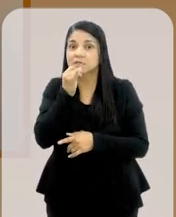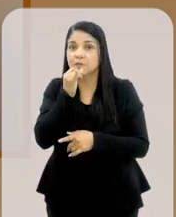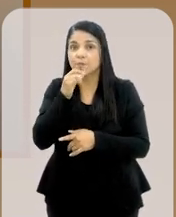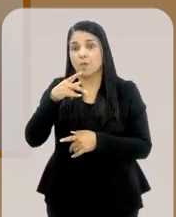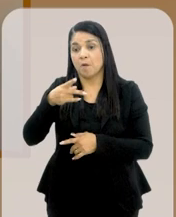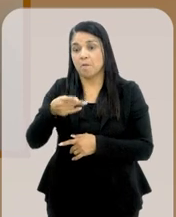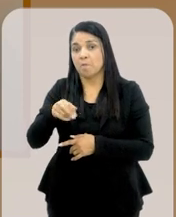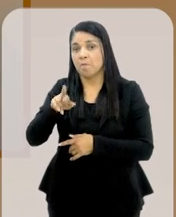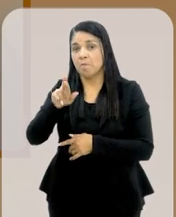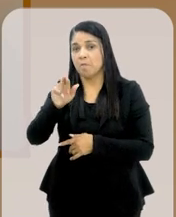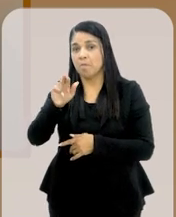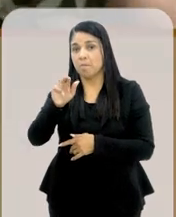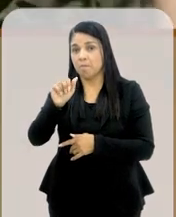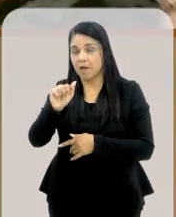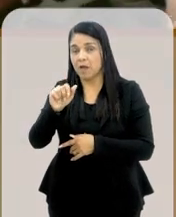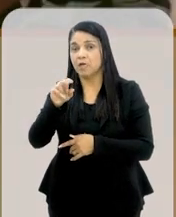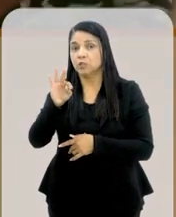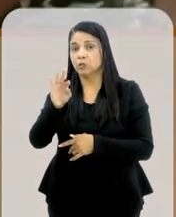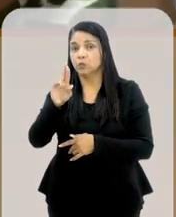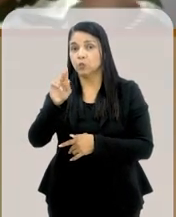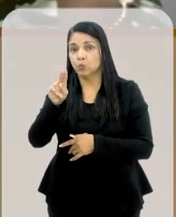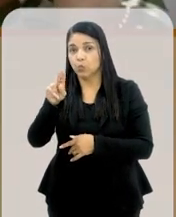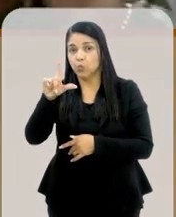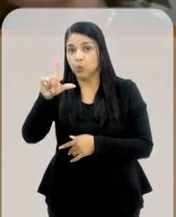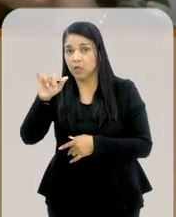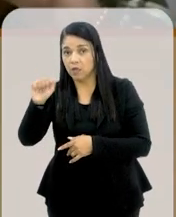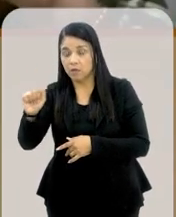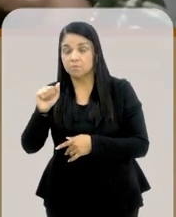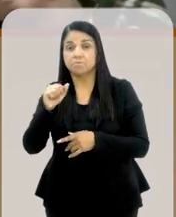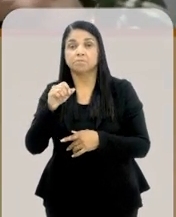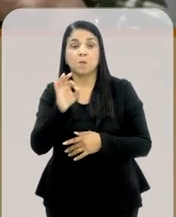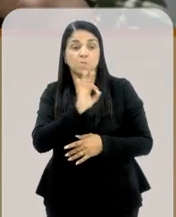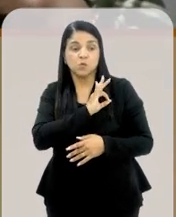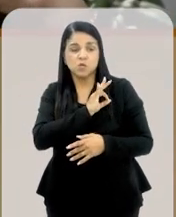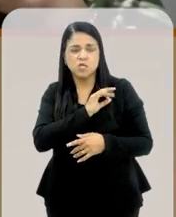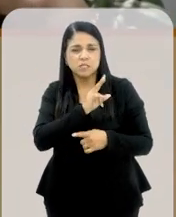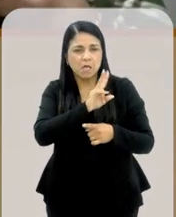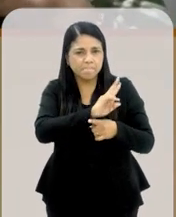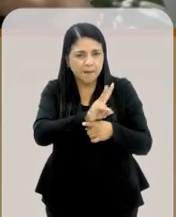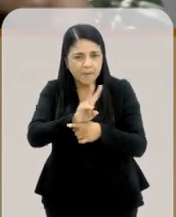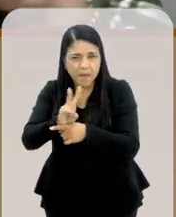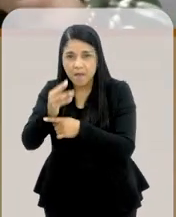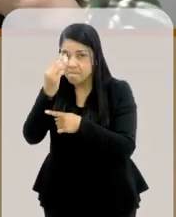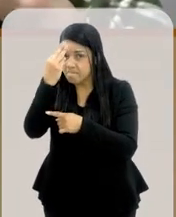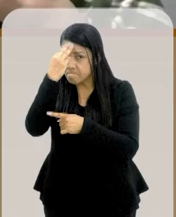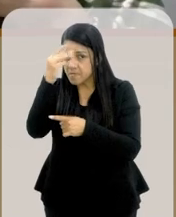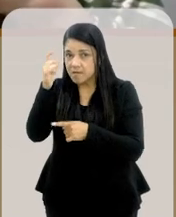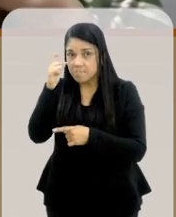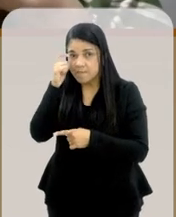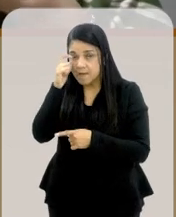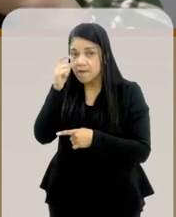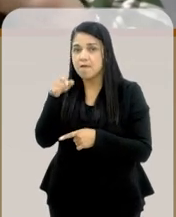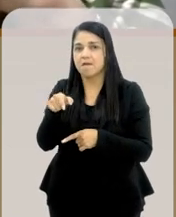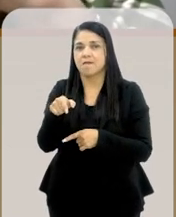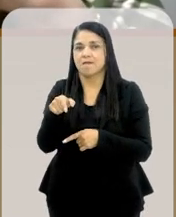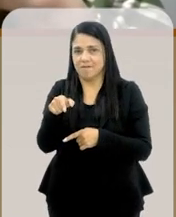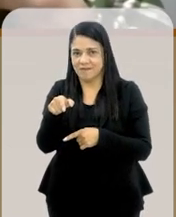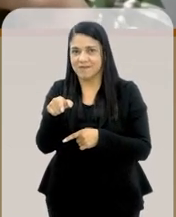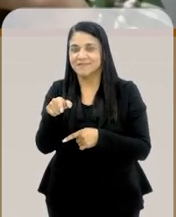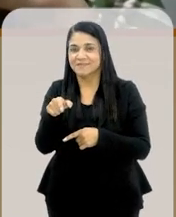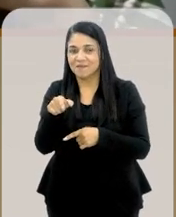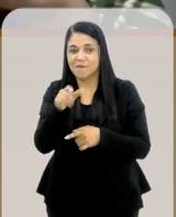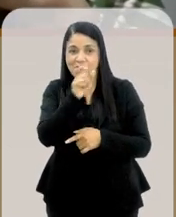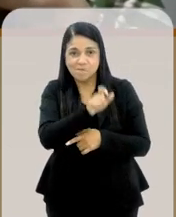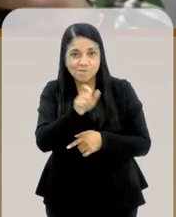mulheres, por exemplo, a Patrulha Maria da Penha. Né, da polícia que faz Excelente. as rondas no caso